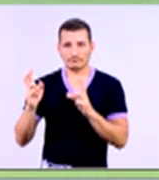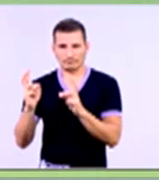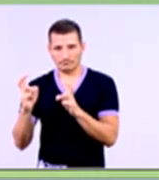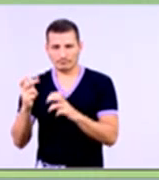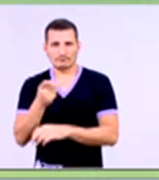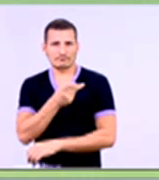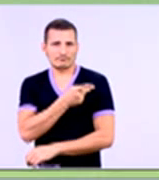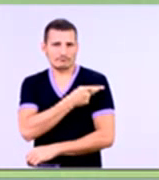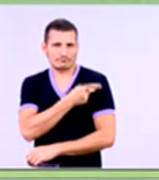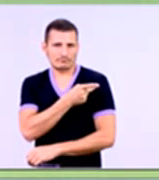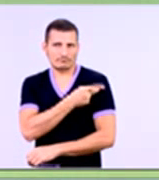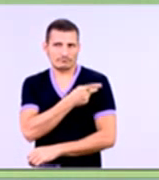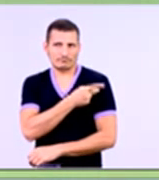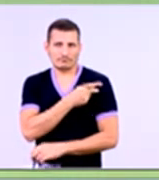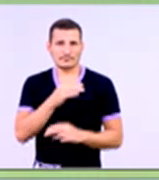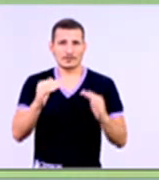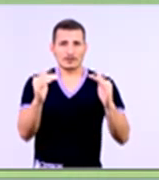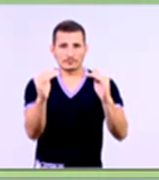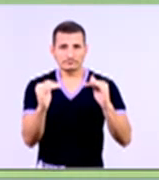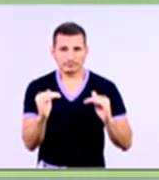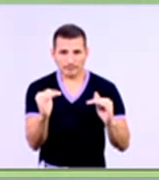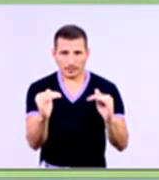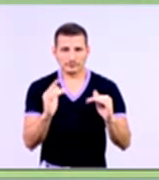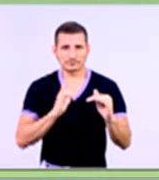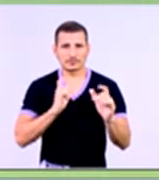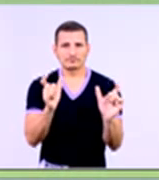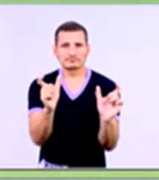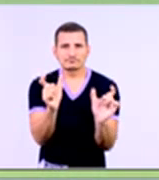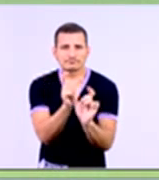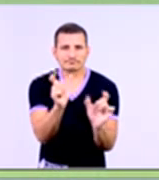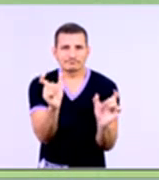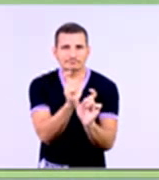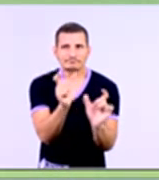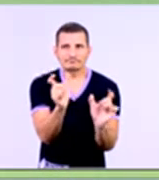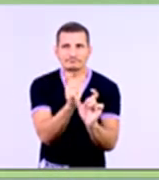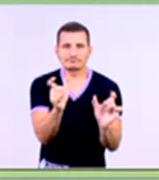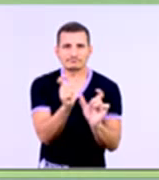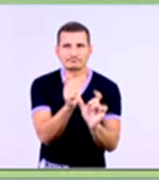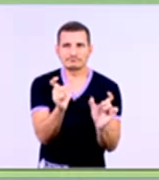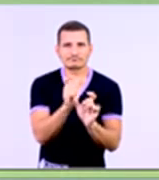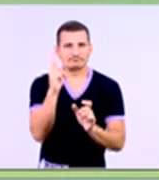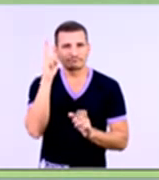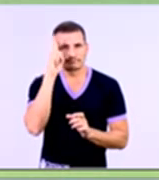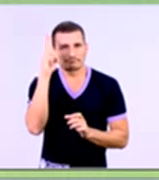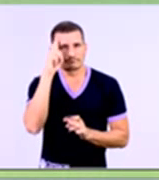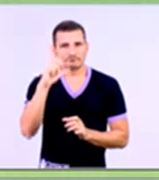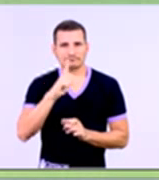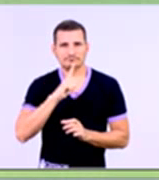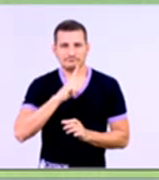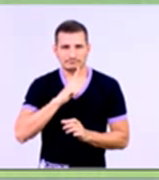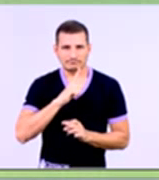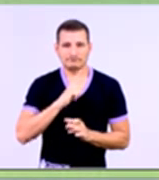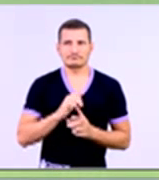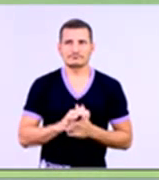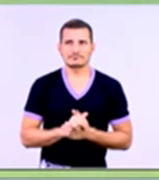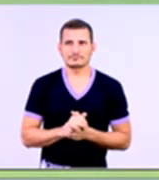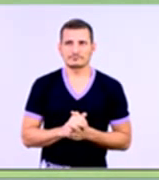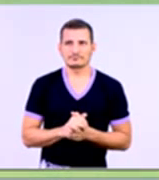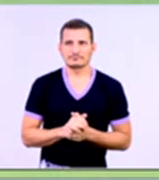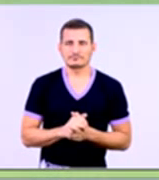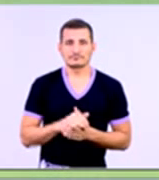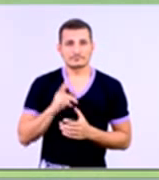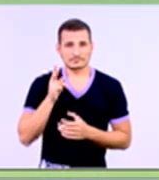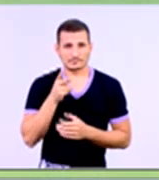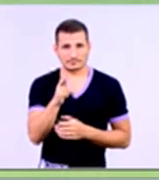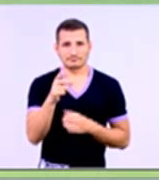Vilhena. Aqui embaixo nós temos um JSON estruturado, observem. Lembram que nós temos duas situações. Nós sempre